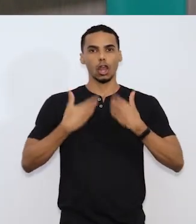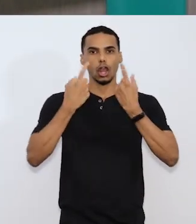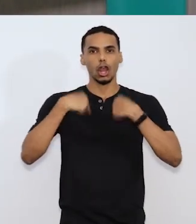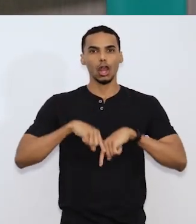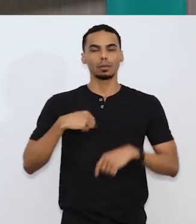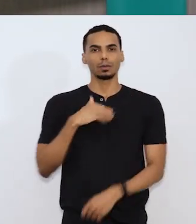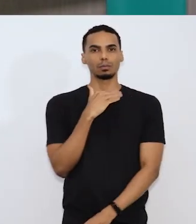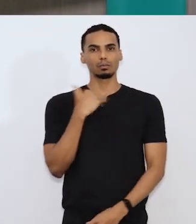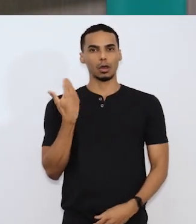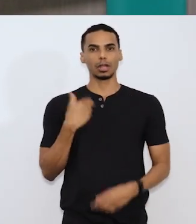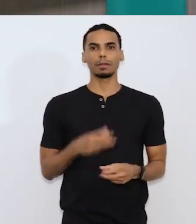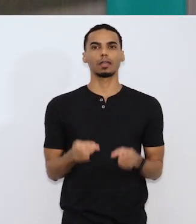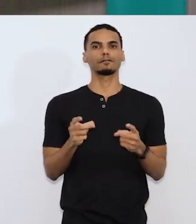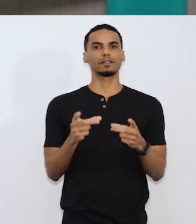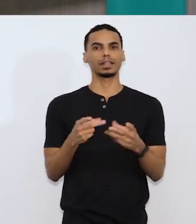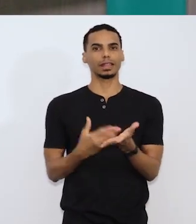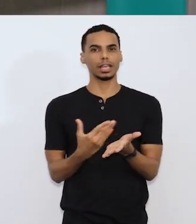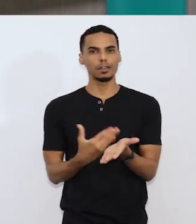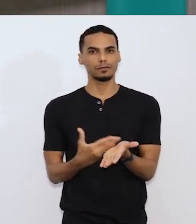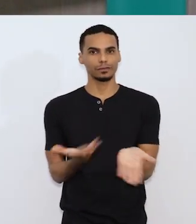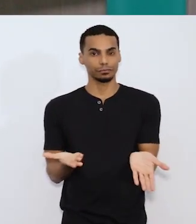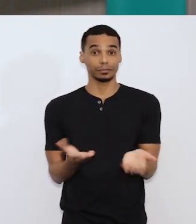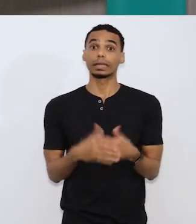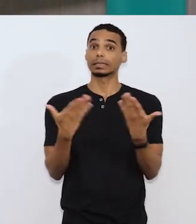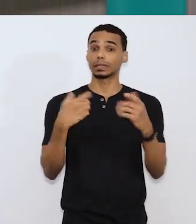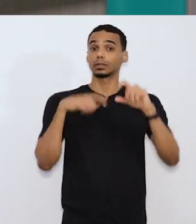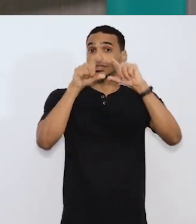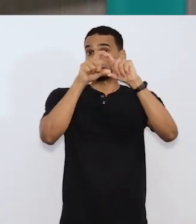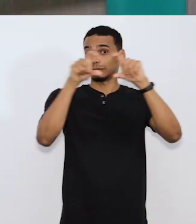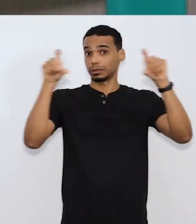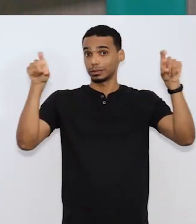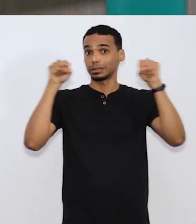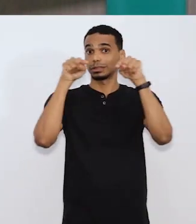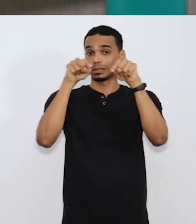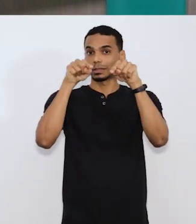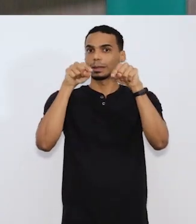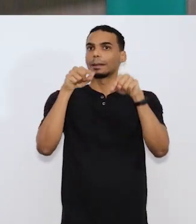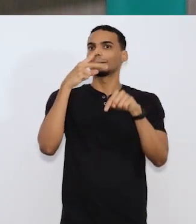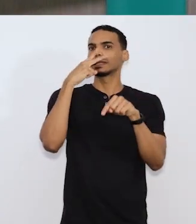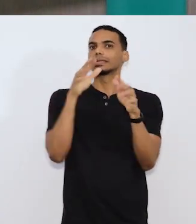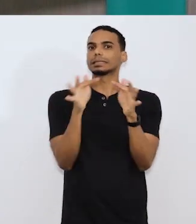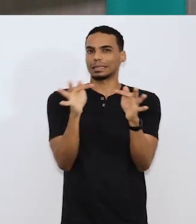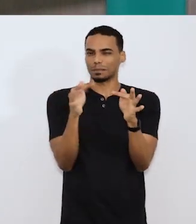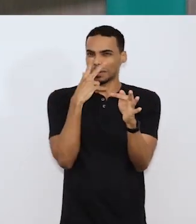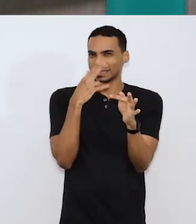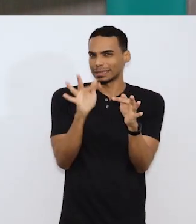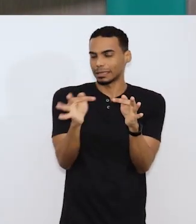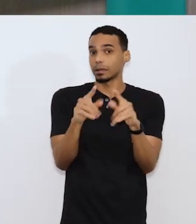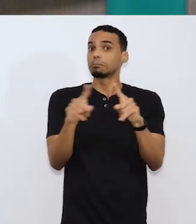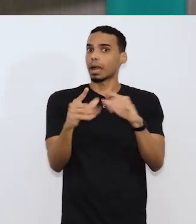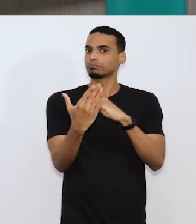nossa morte, para vender livro? Então observe que essa tirinha, aparentemente ingênua, traz aí